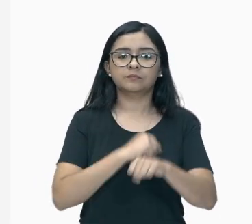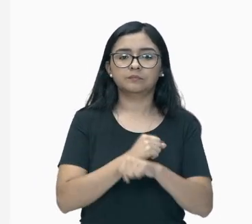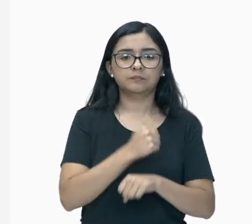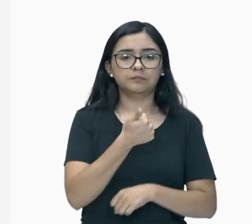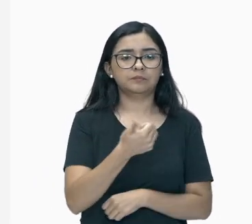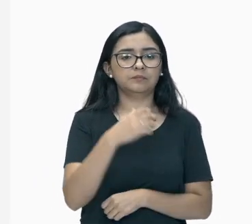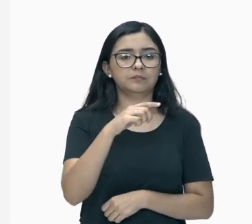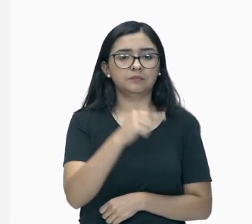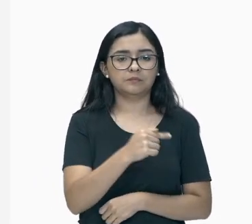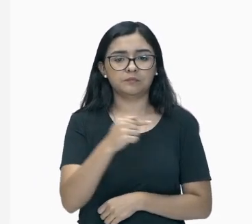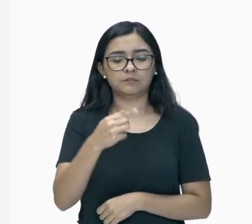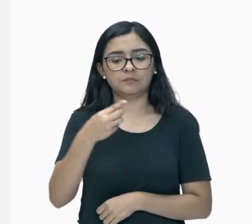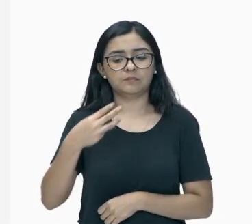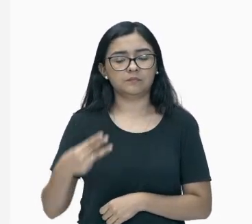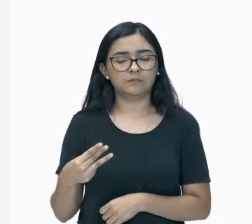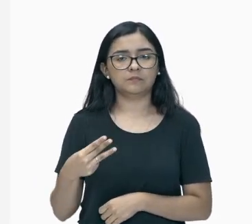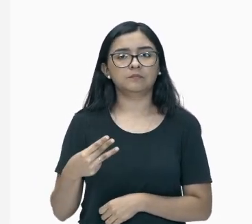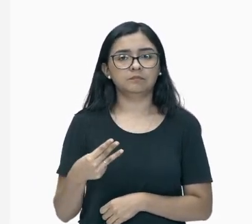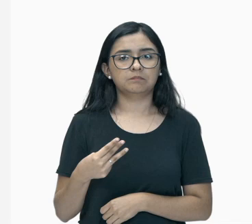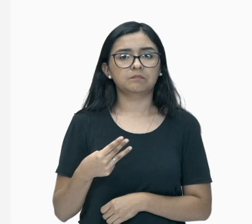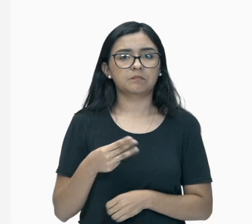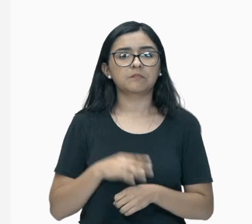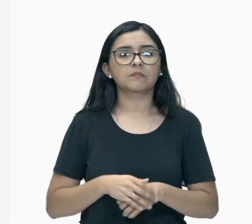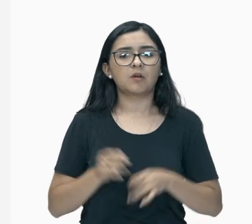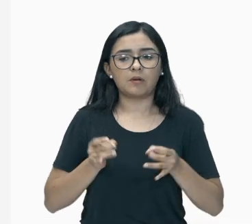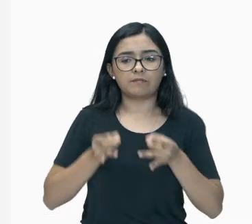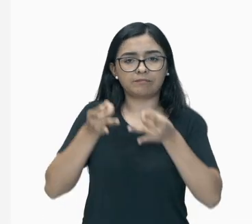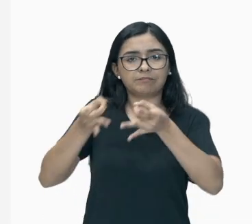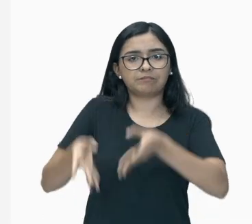1773. Né? Os colonos vão jogar todo o chá, imagina,